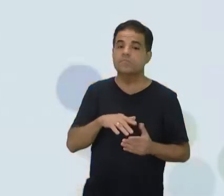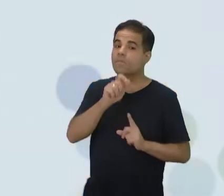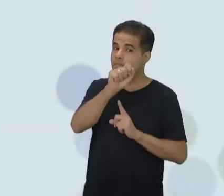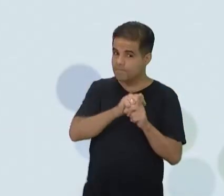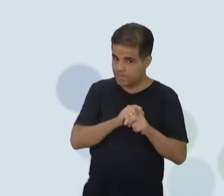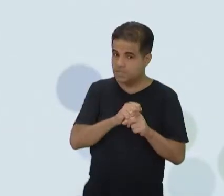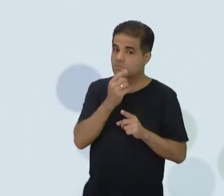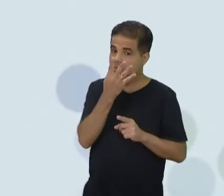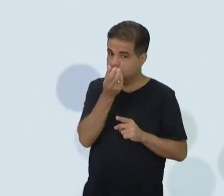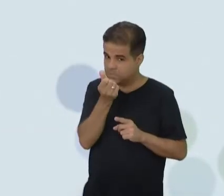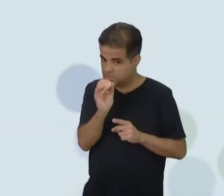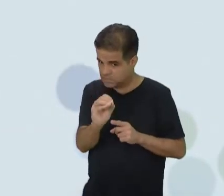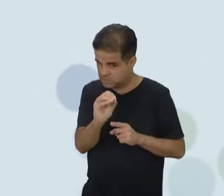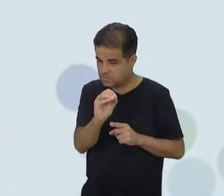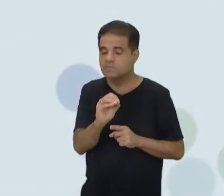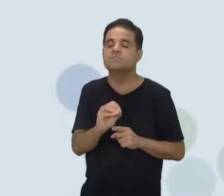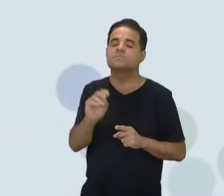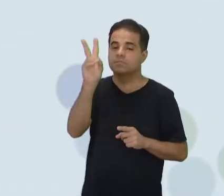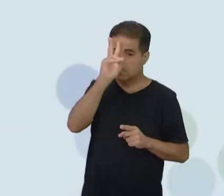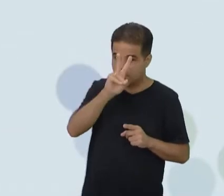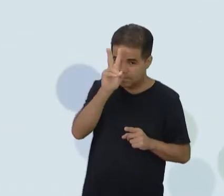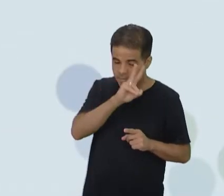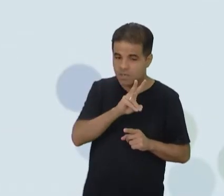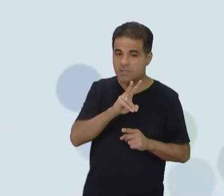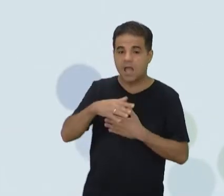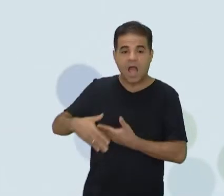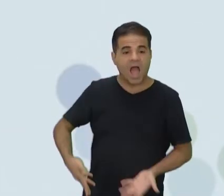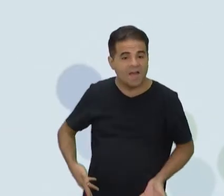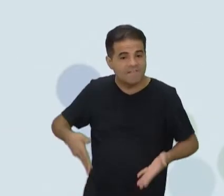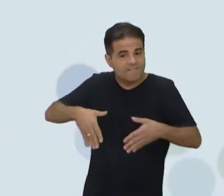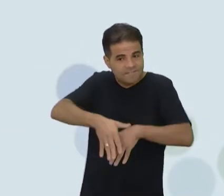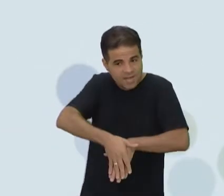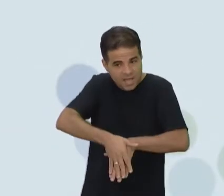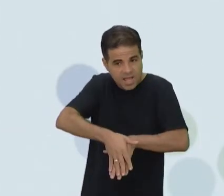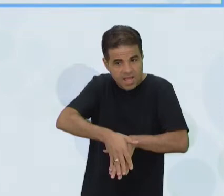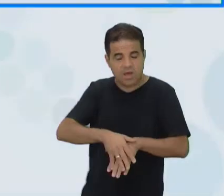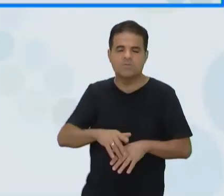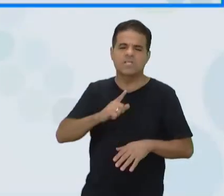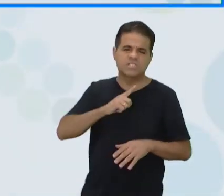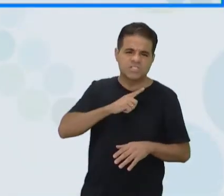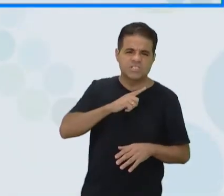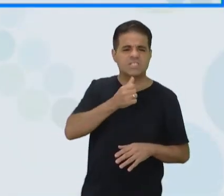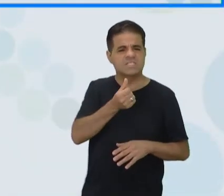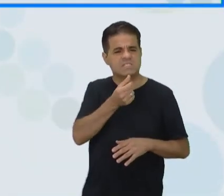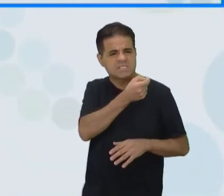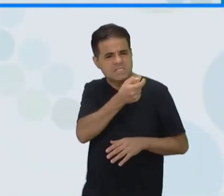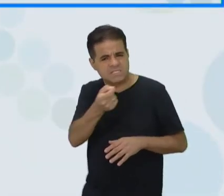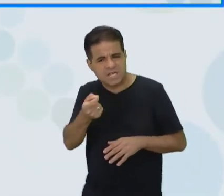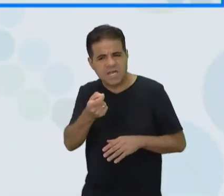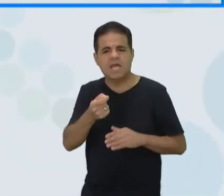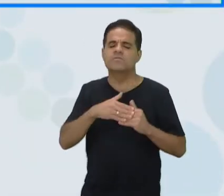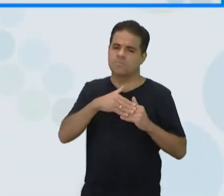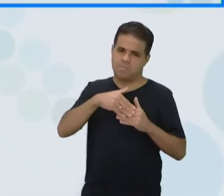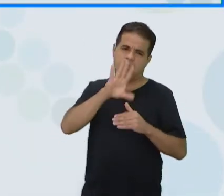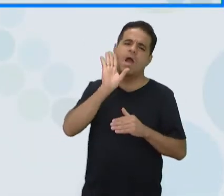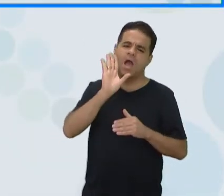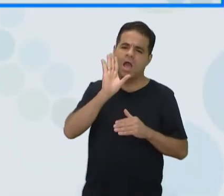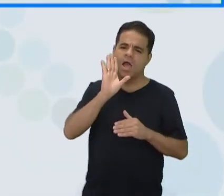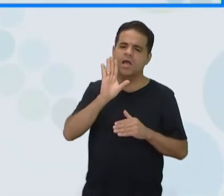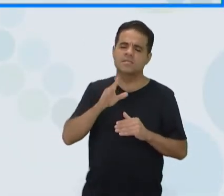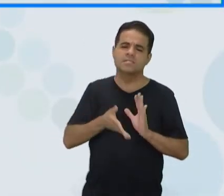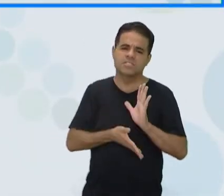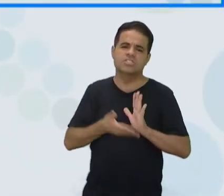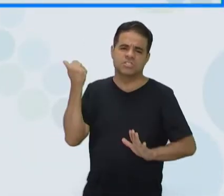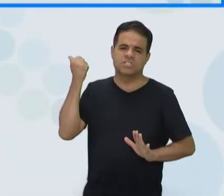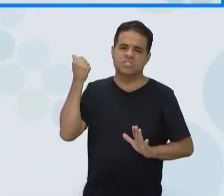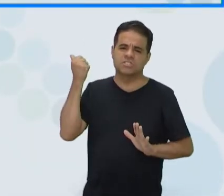mês, 460. Lembrando que por mês lá, quando a fralda existia, dava uns 600. Muito mais. Dava Preciso realmente tirar logo